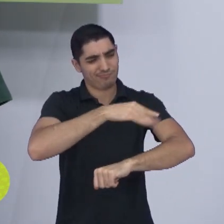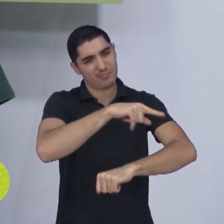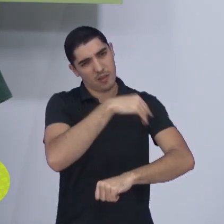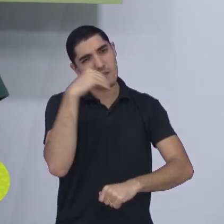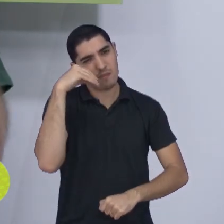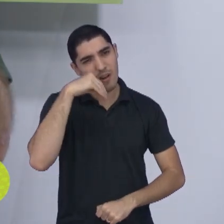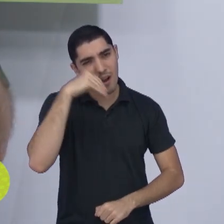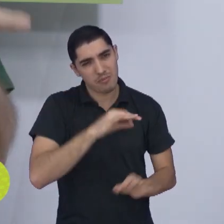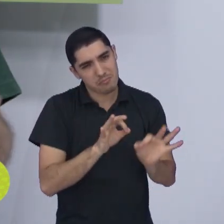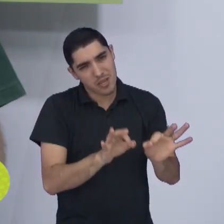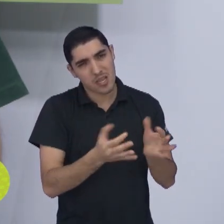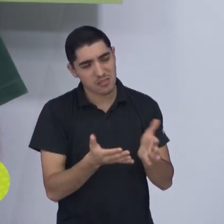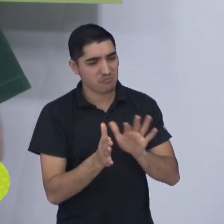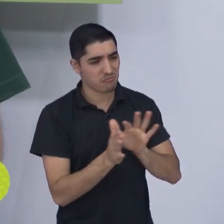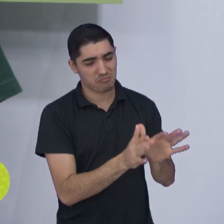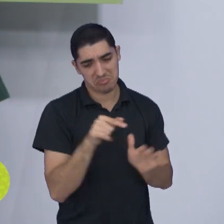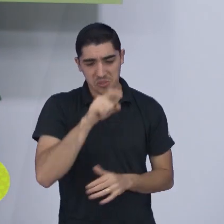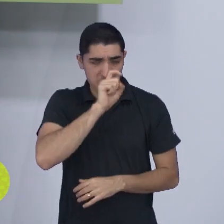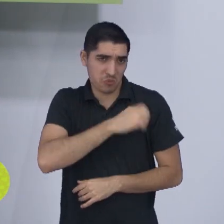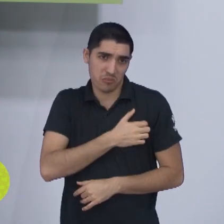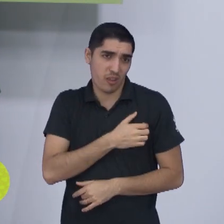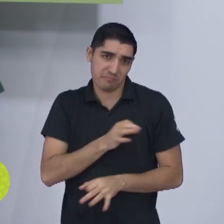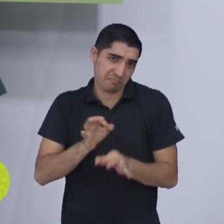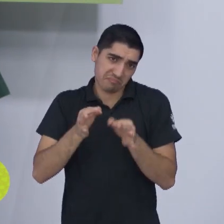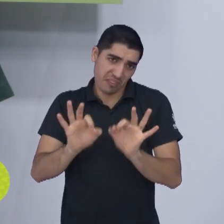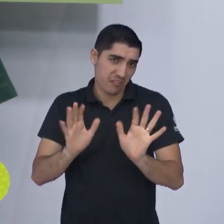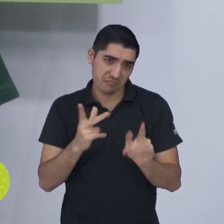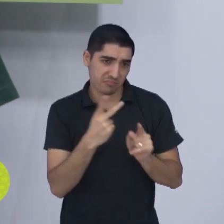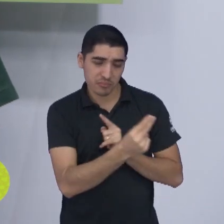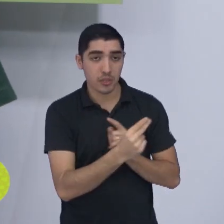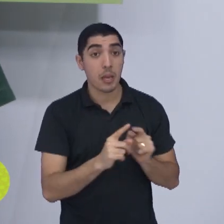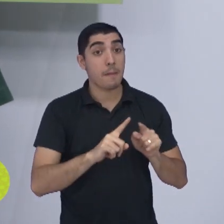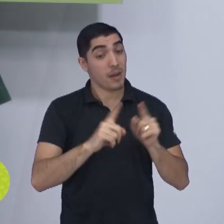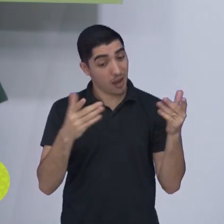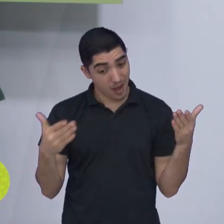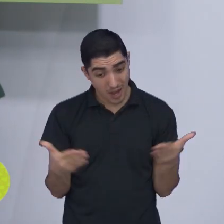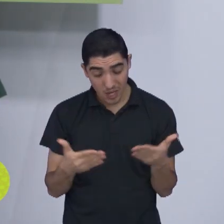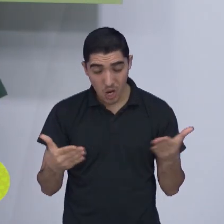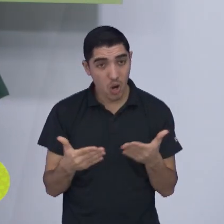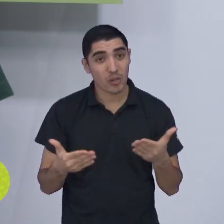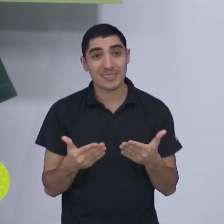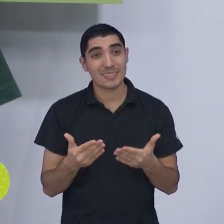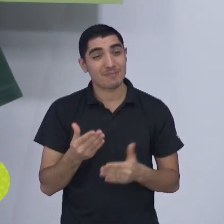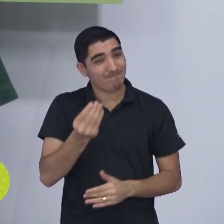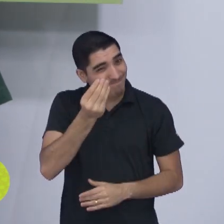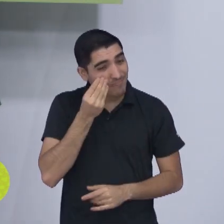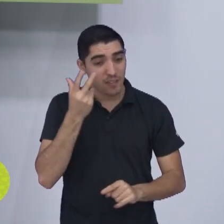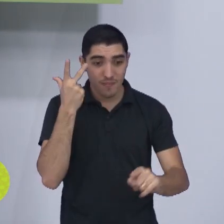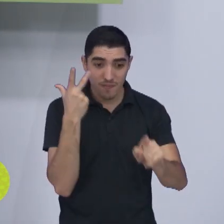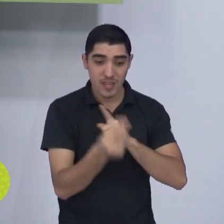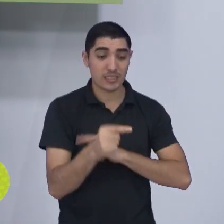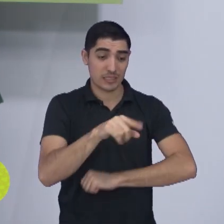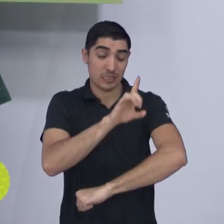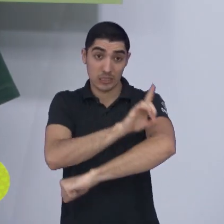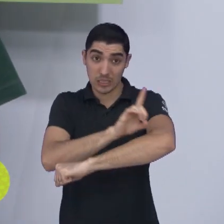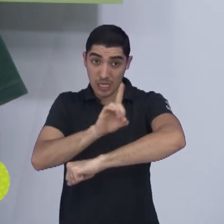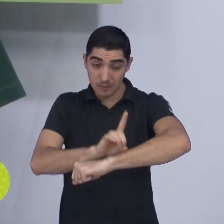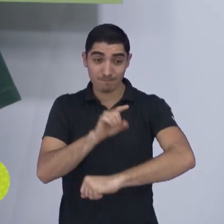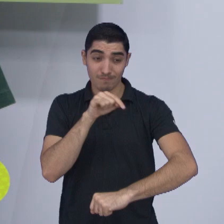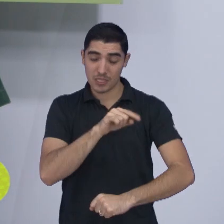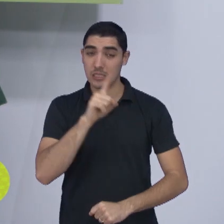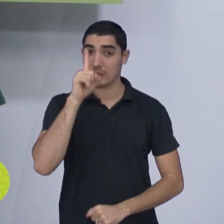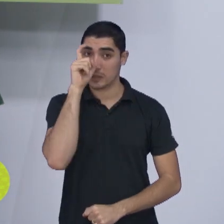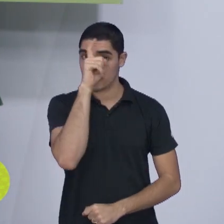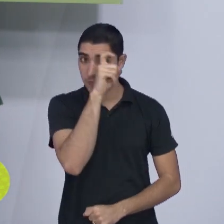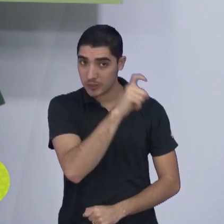seja, não fez mais que a obrigação, vamos colocar assim, mas agora o São José tem que vencer, e o Água Santa é um adversário difícil,